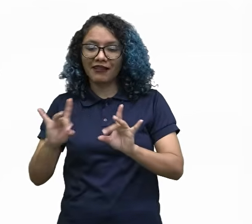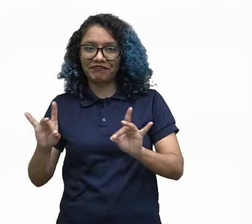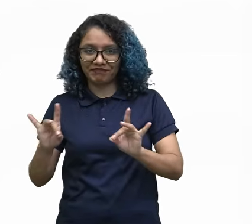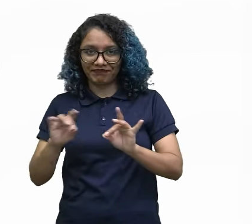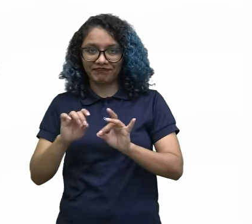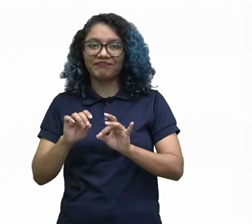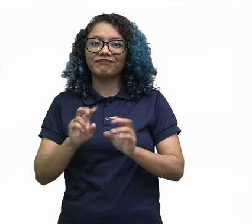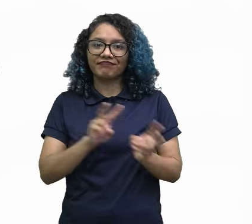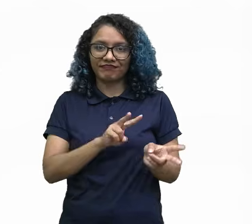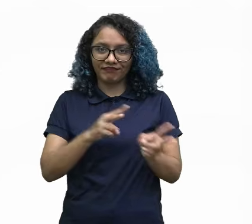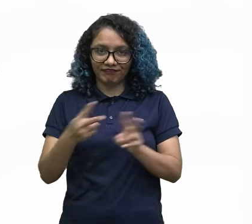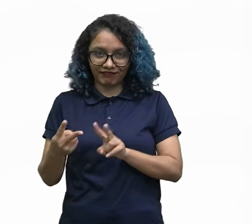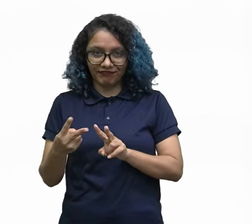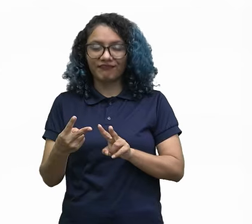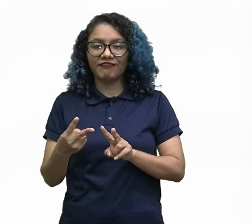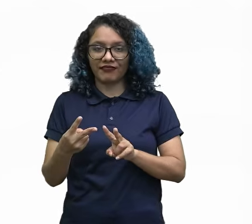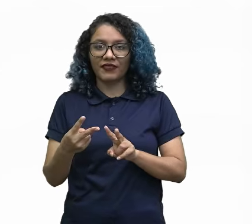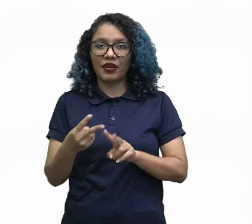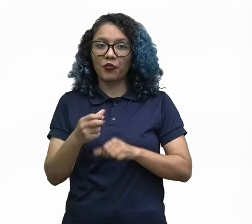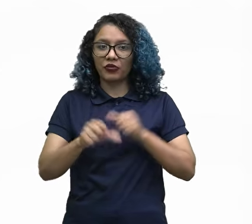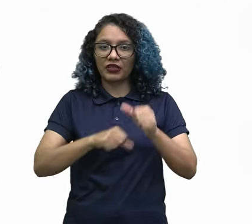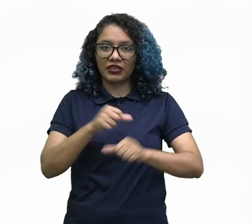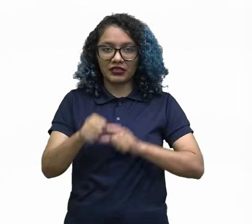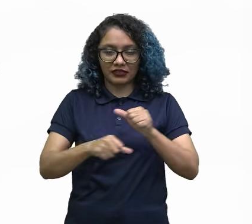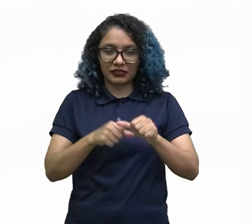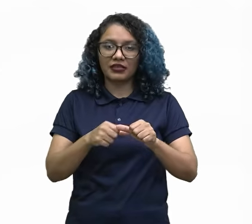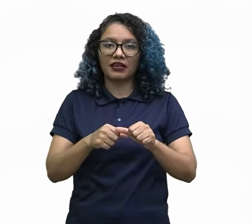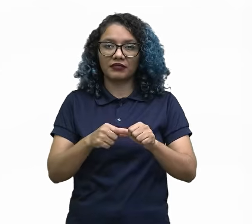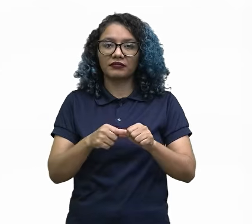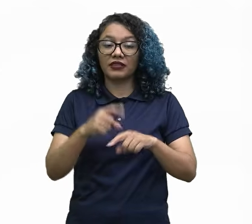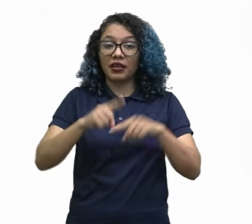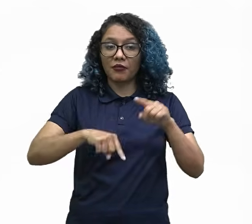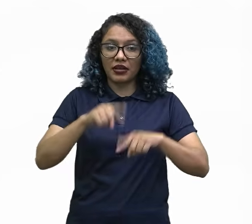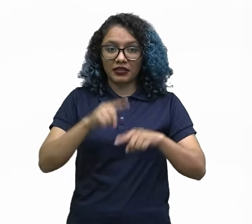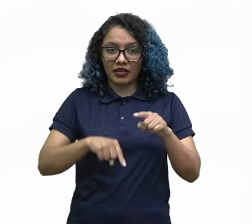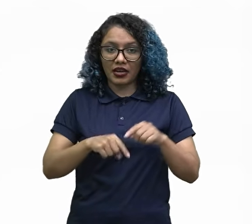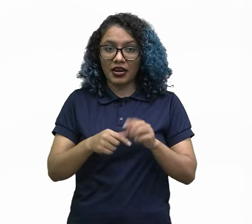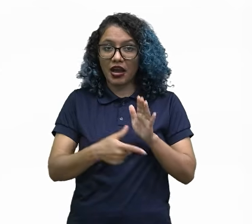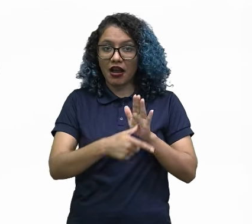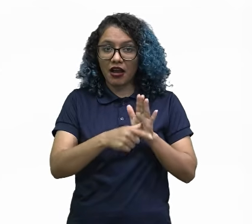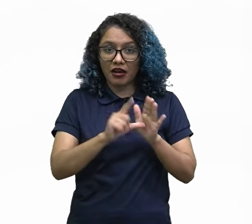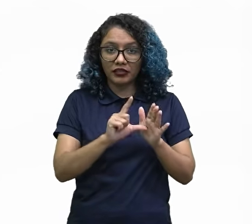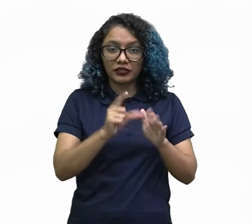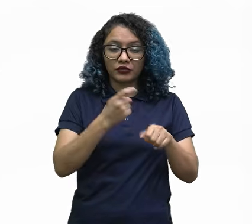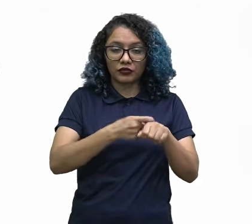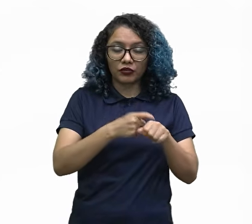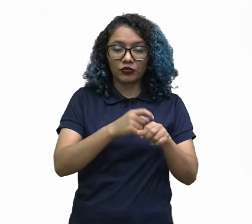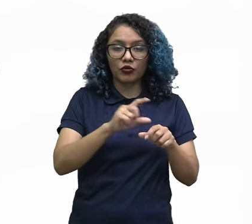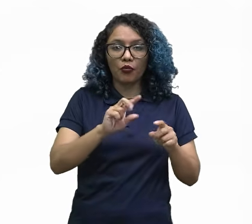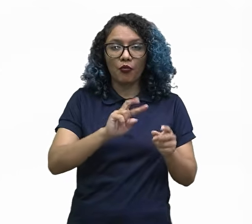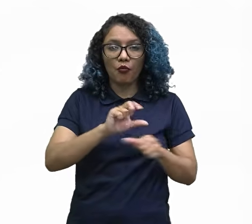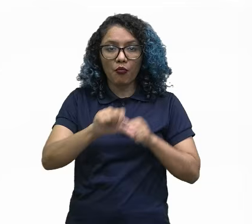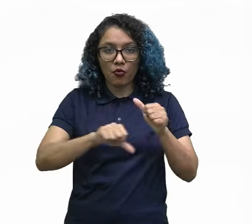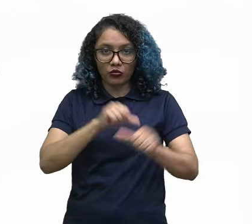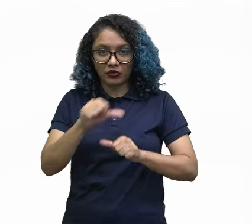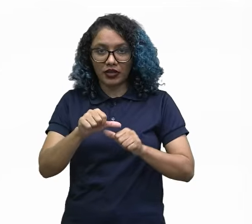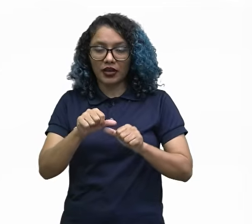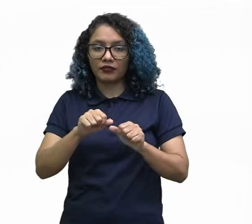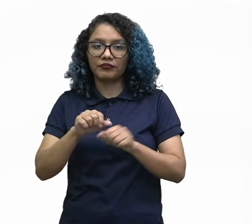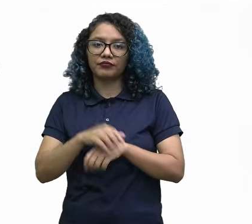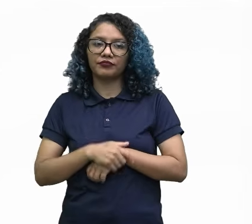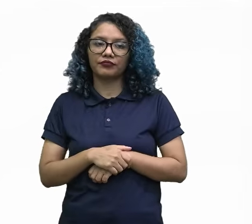É uma transformação física da matéria. Deixa de ser sólido e passa a ser líquido. Então, primeira coisa que tem que acontecer